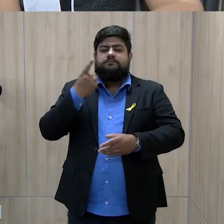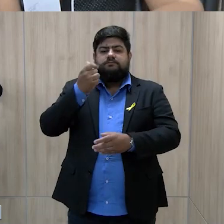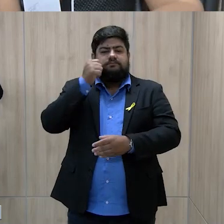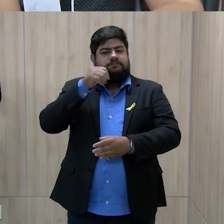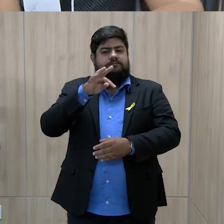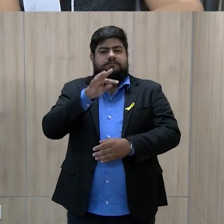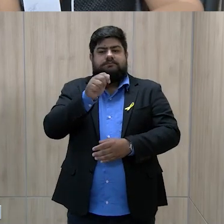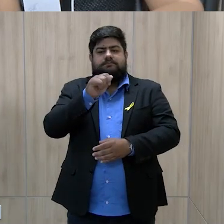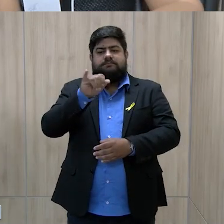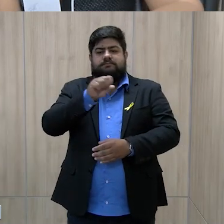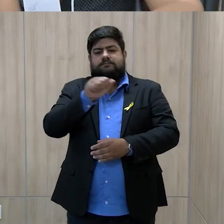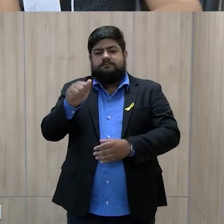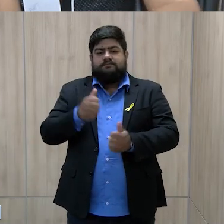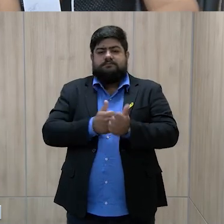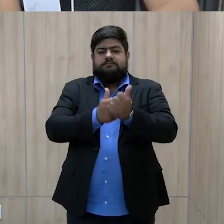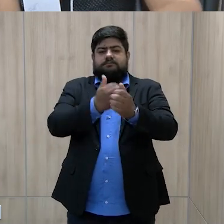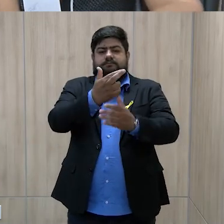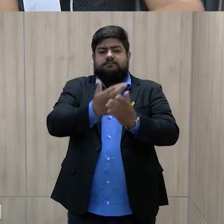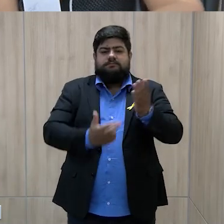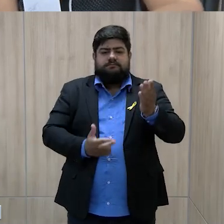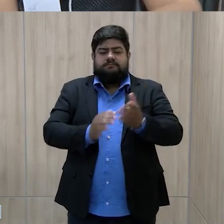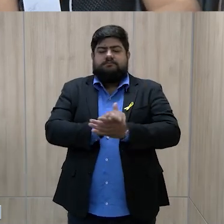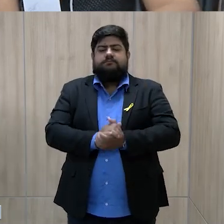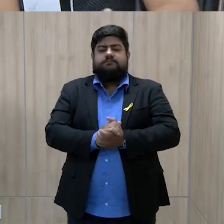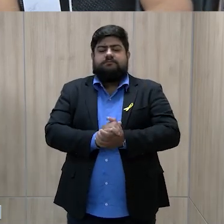como vota deputada Taíssa